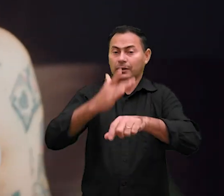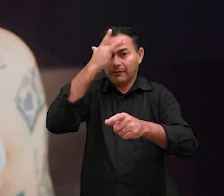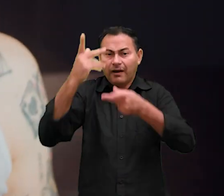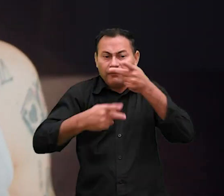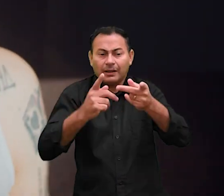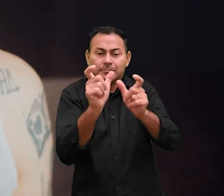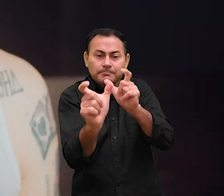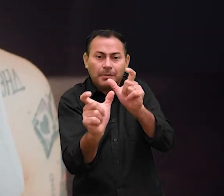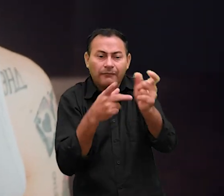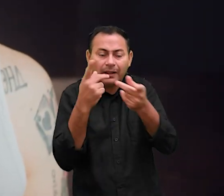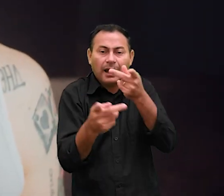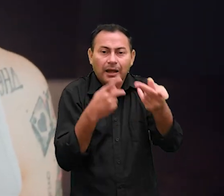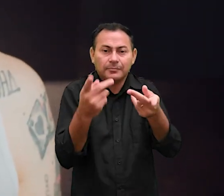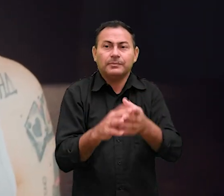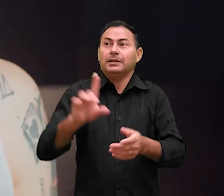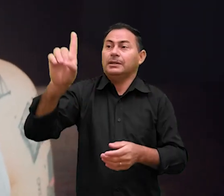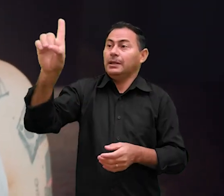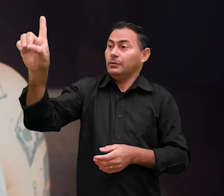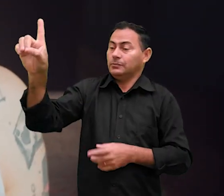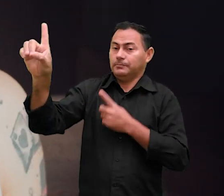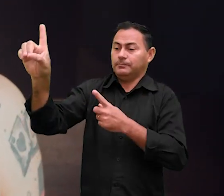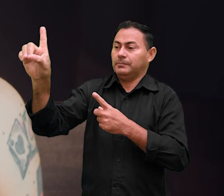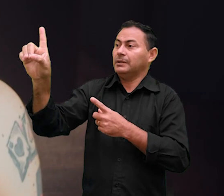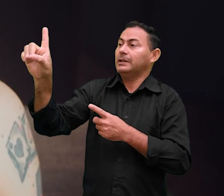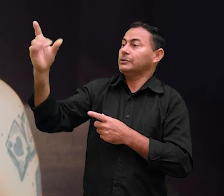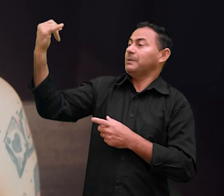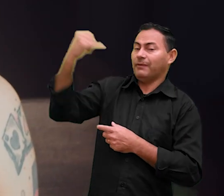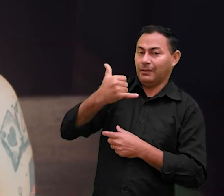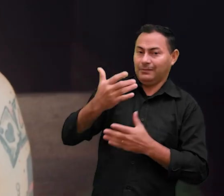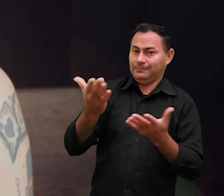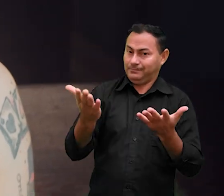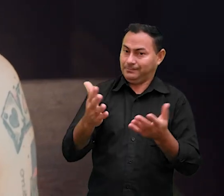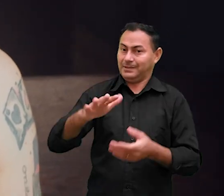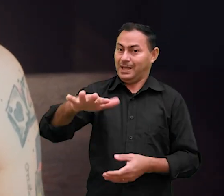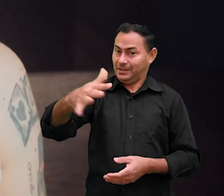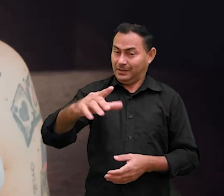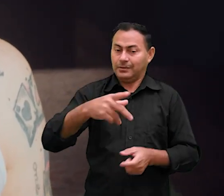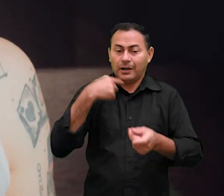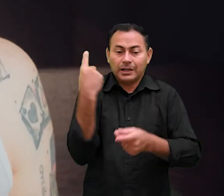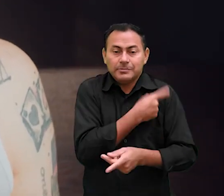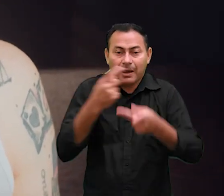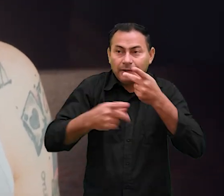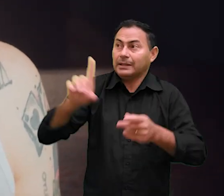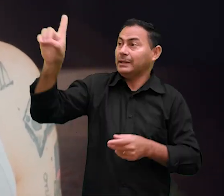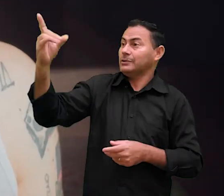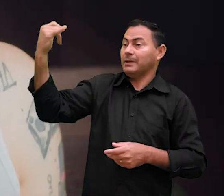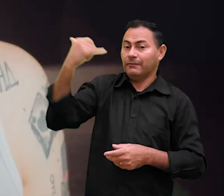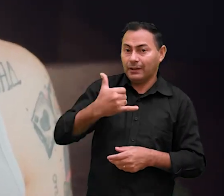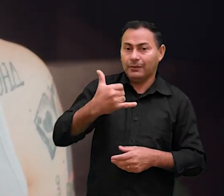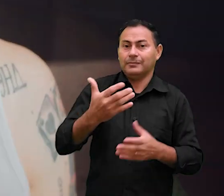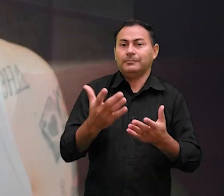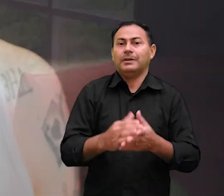quando disser as palavras, Deus me disse. Muitas vezes, quando dizemos Deus